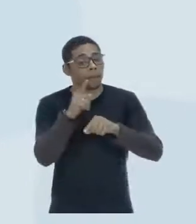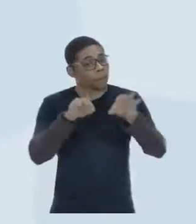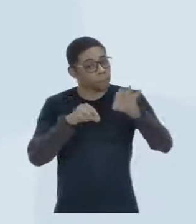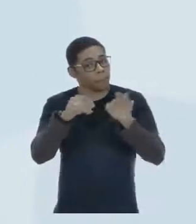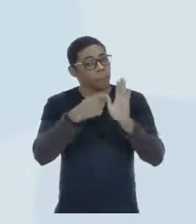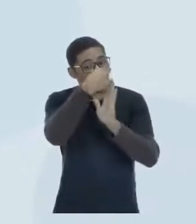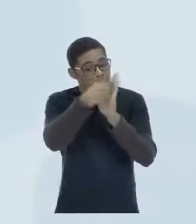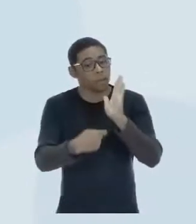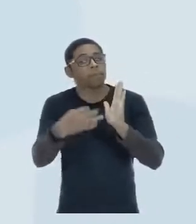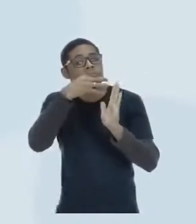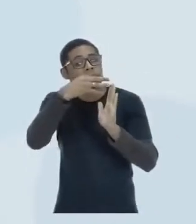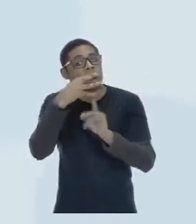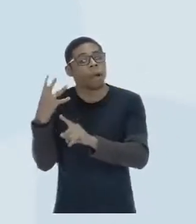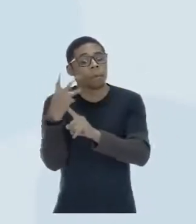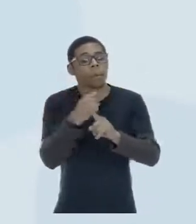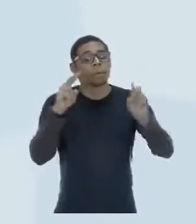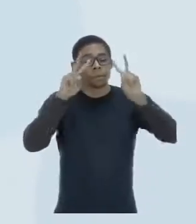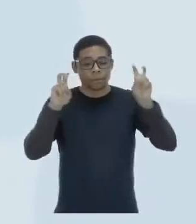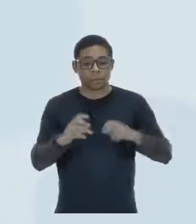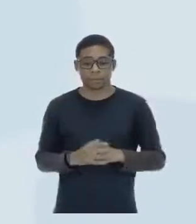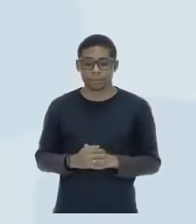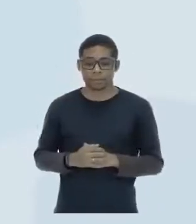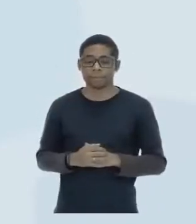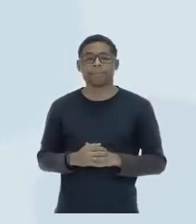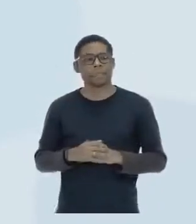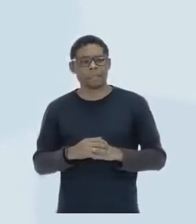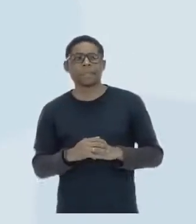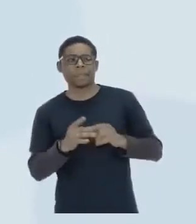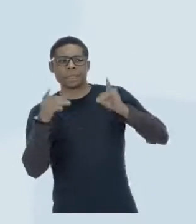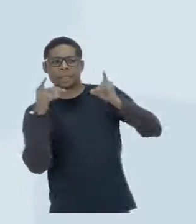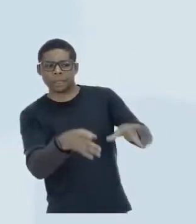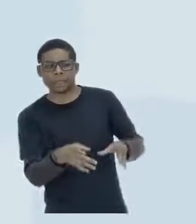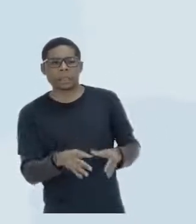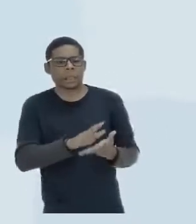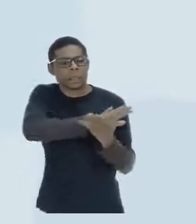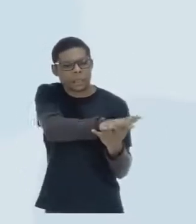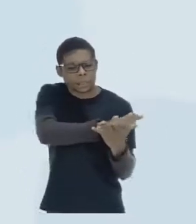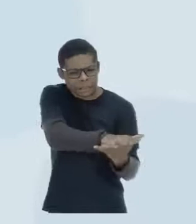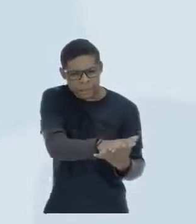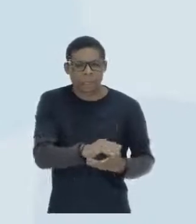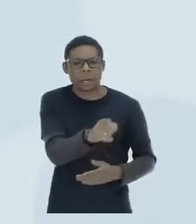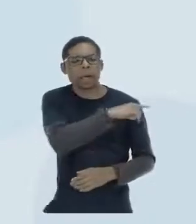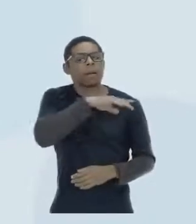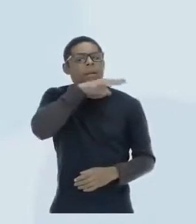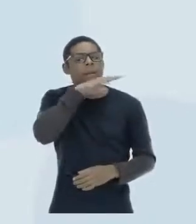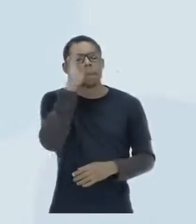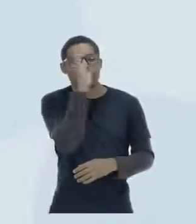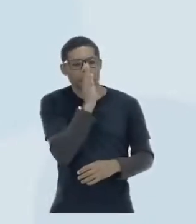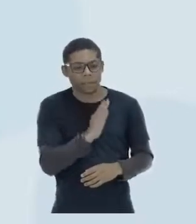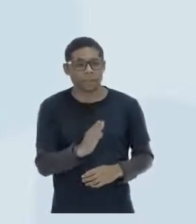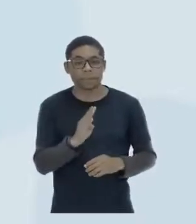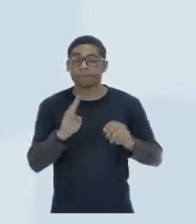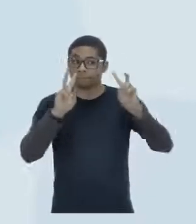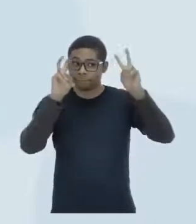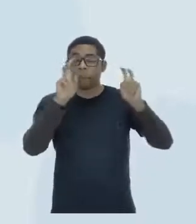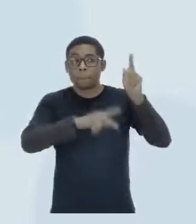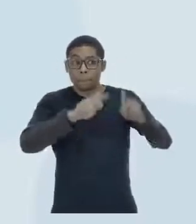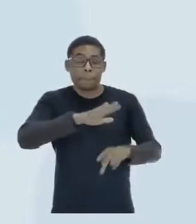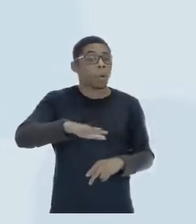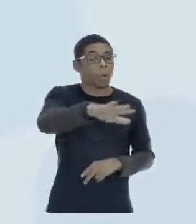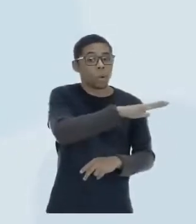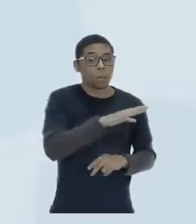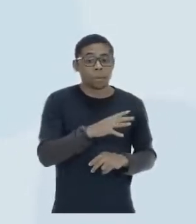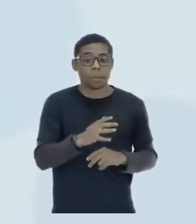dissertativo argumentativo sobre o tema: o abandono e os maus tratos a animais no Brasil, uma questão pública. De novo, peraí, olha.